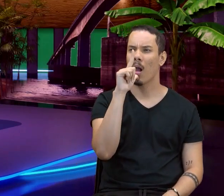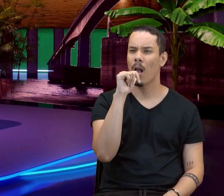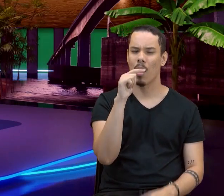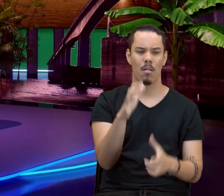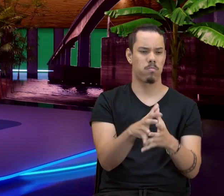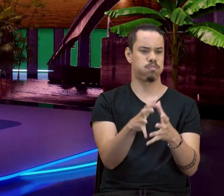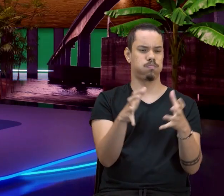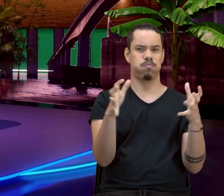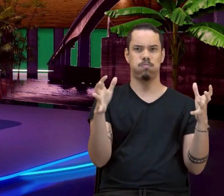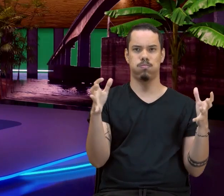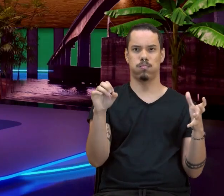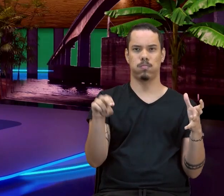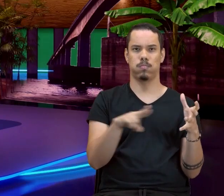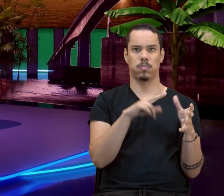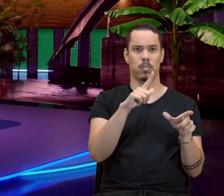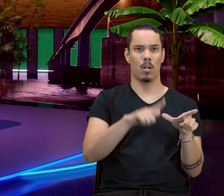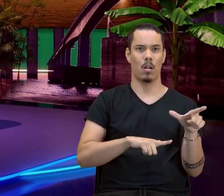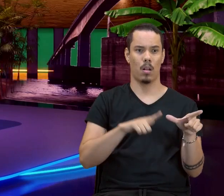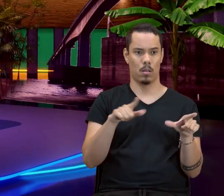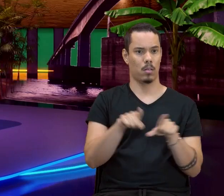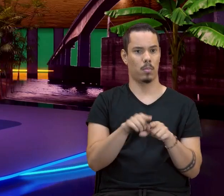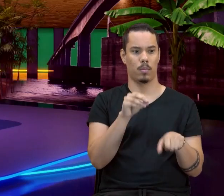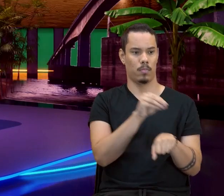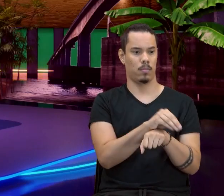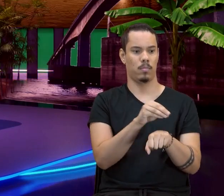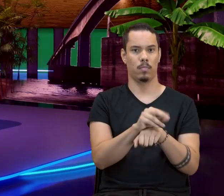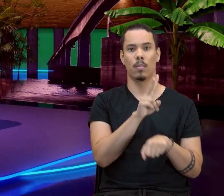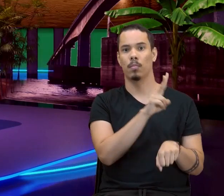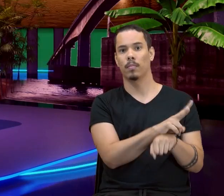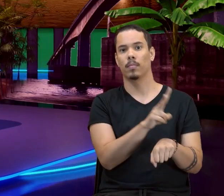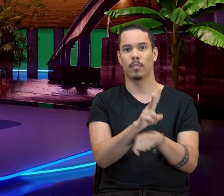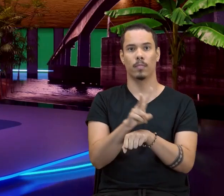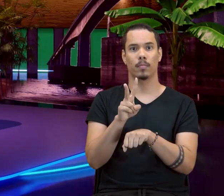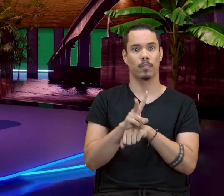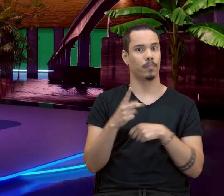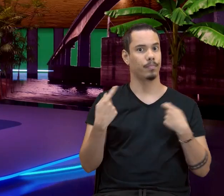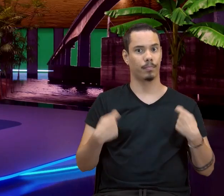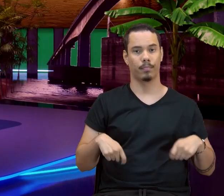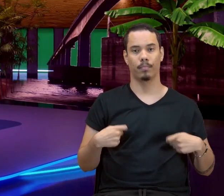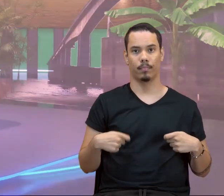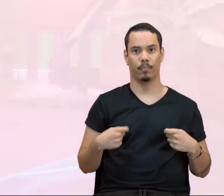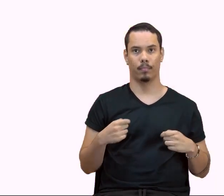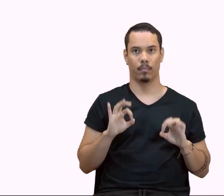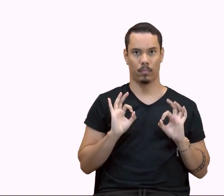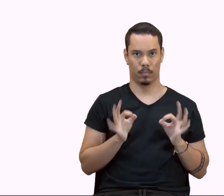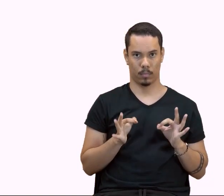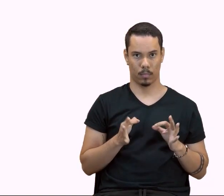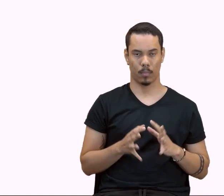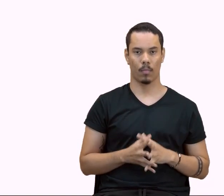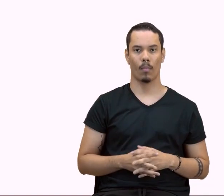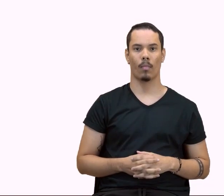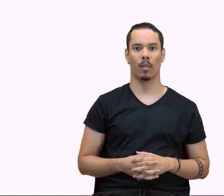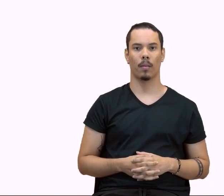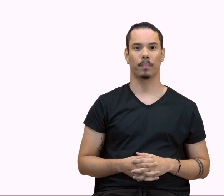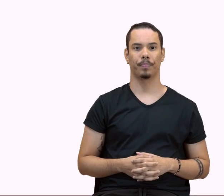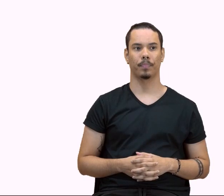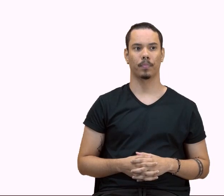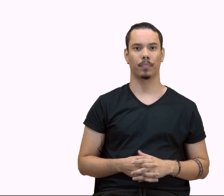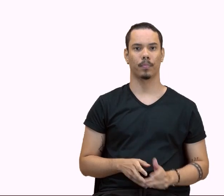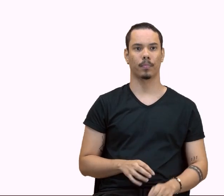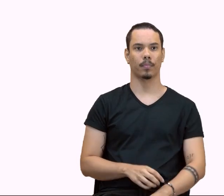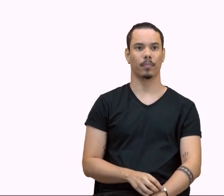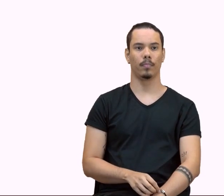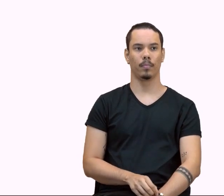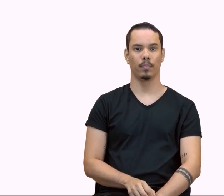lago, tem que ser preservado. Tem que ser preservado, tem a mata ciliar, né? Isso. Beleza? Vamos lá no quadro. Próxima.